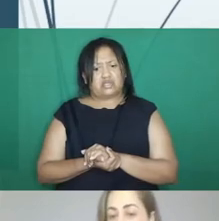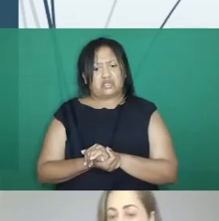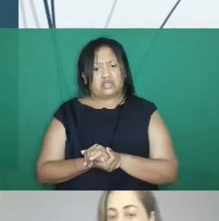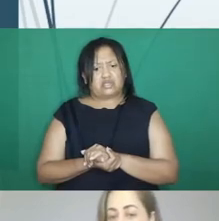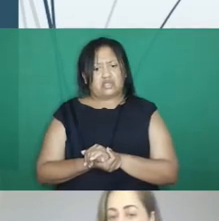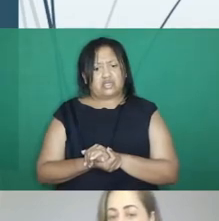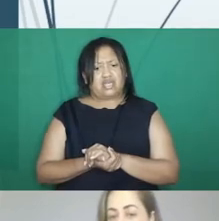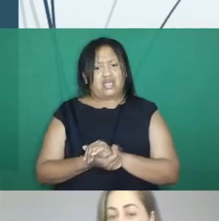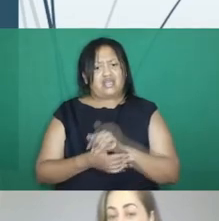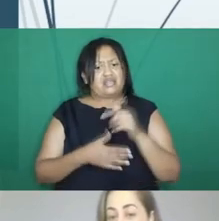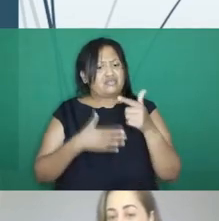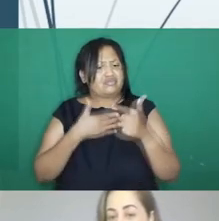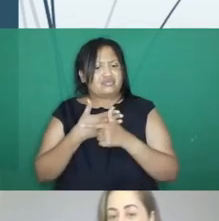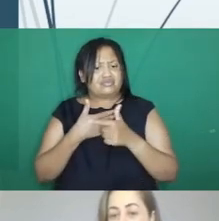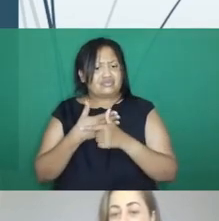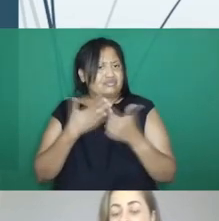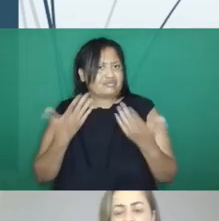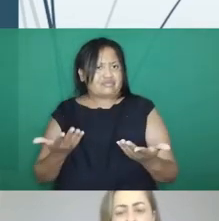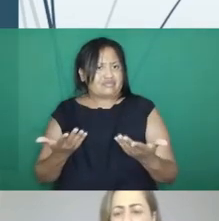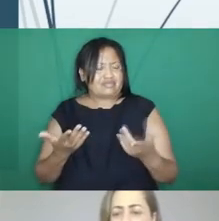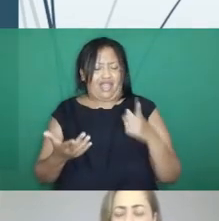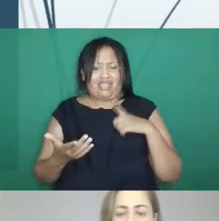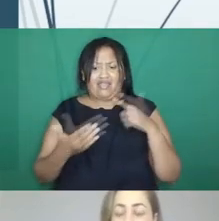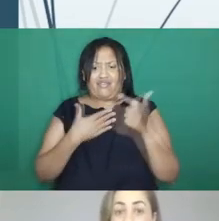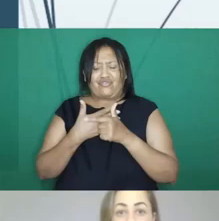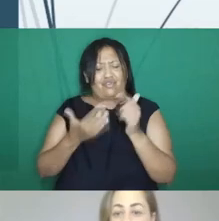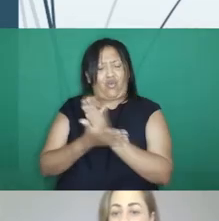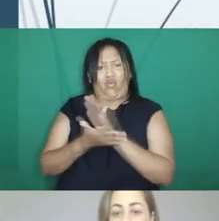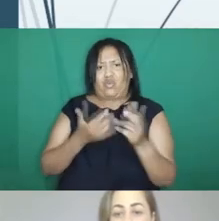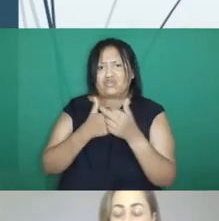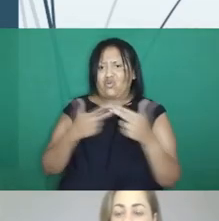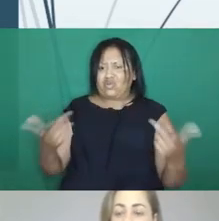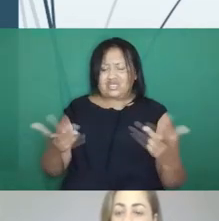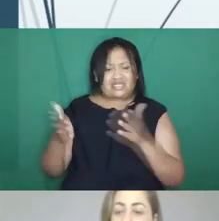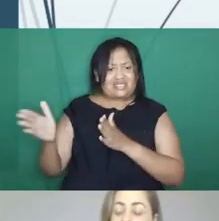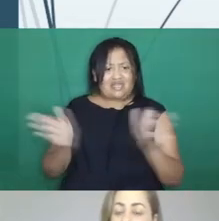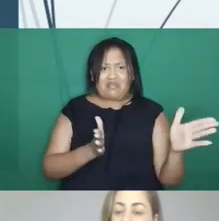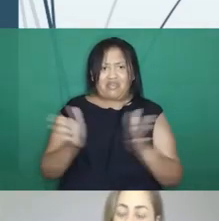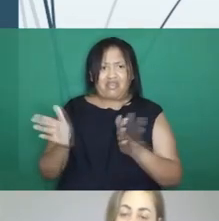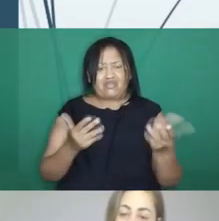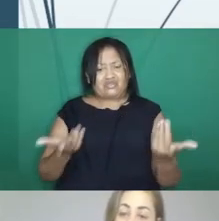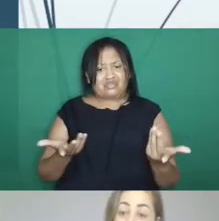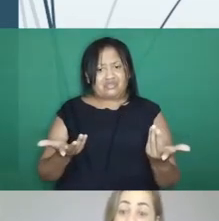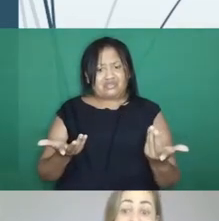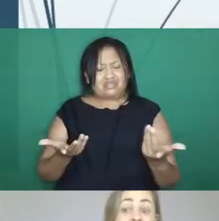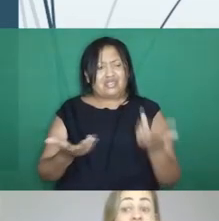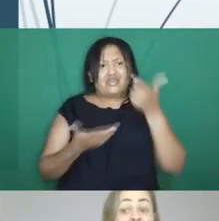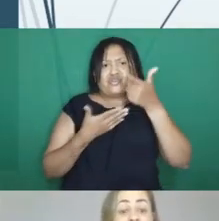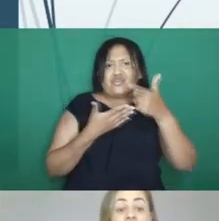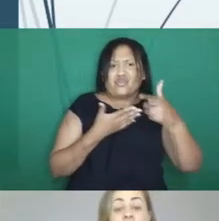como é que a gente pode ser funcional em subways muito funcional em algumas coisas né em alguns caminhos